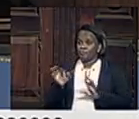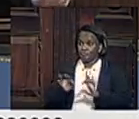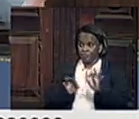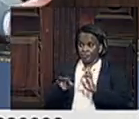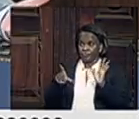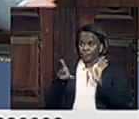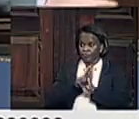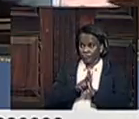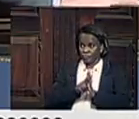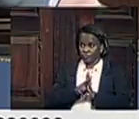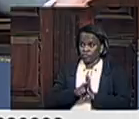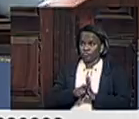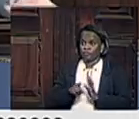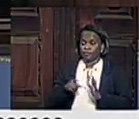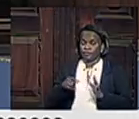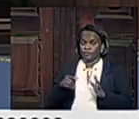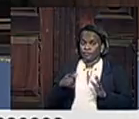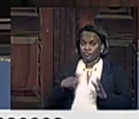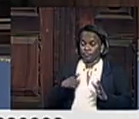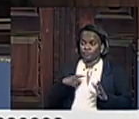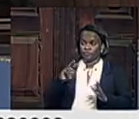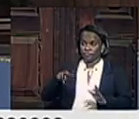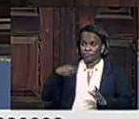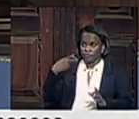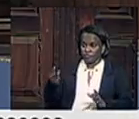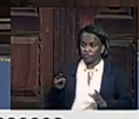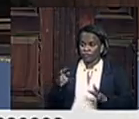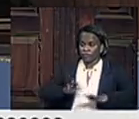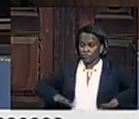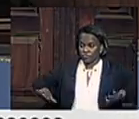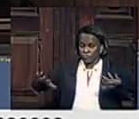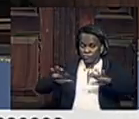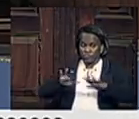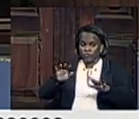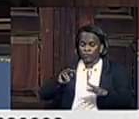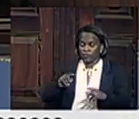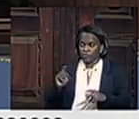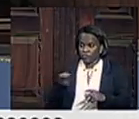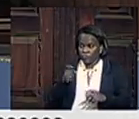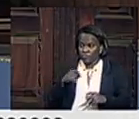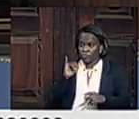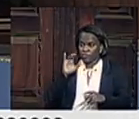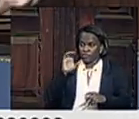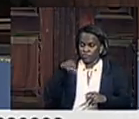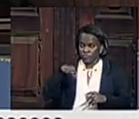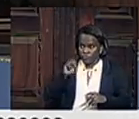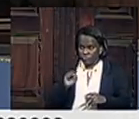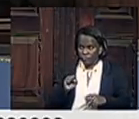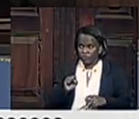projetos de lei que elevaram todas as alíquotas do ICMS,